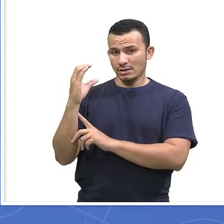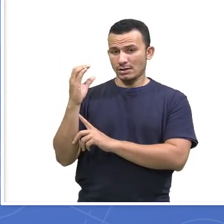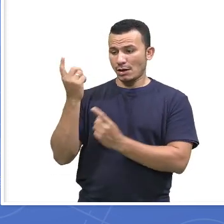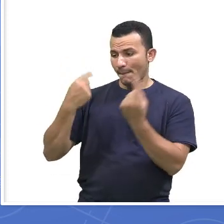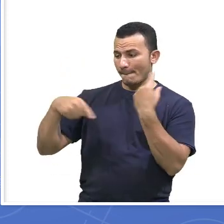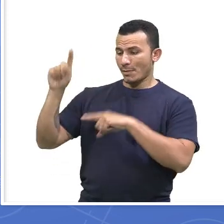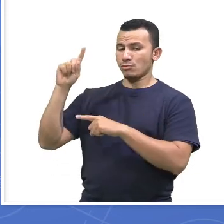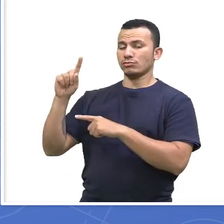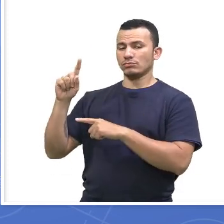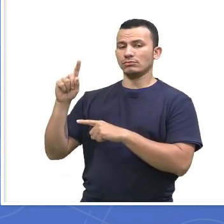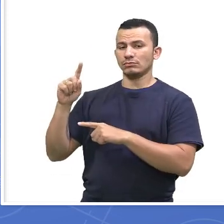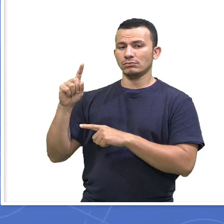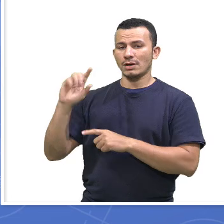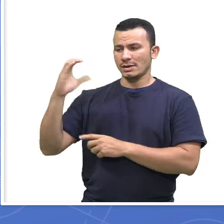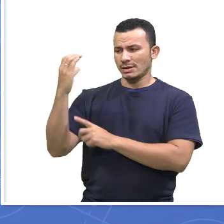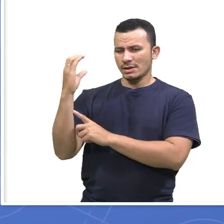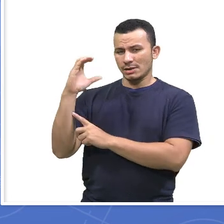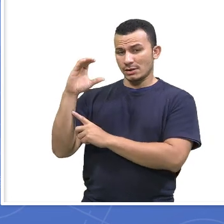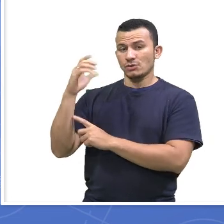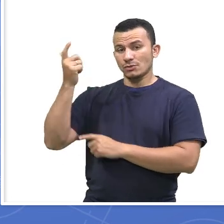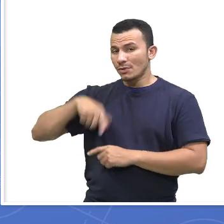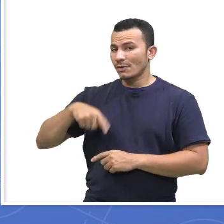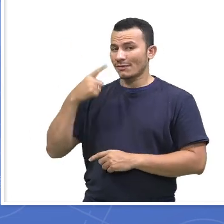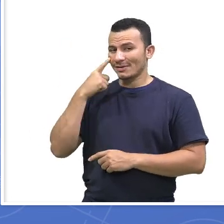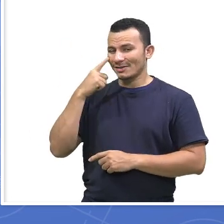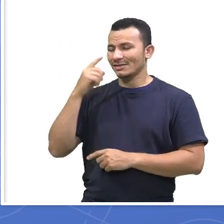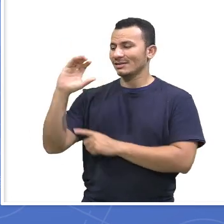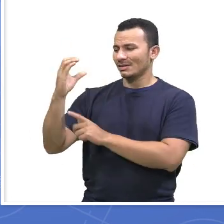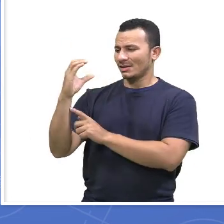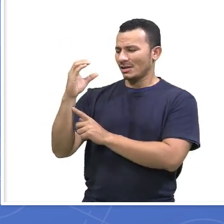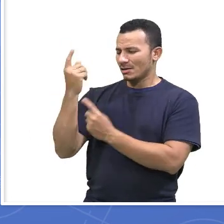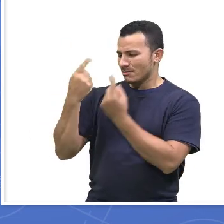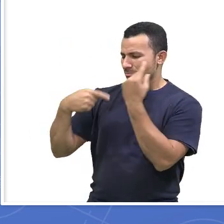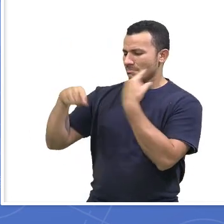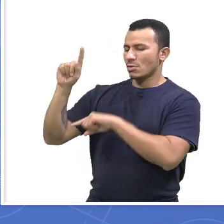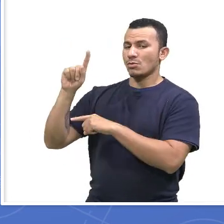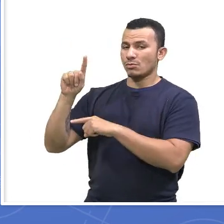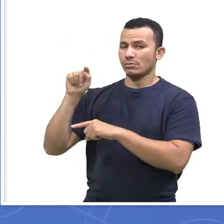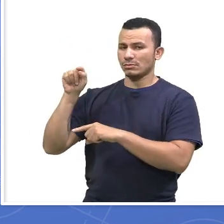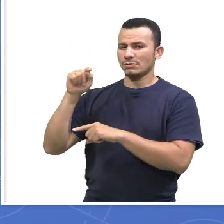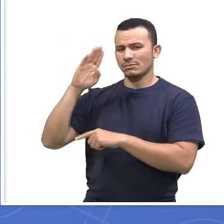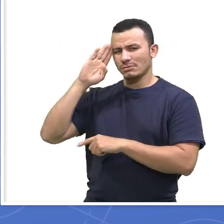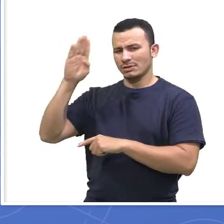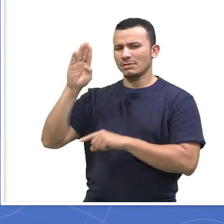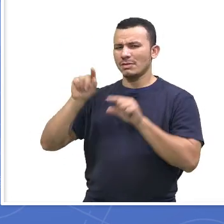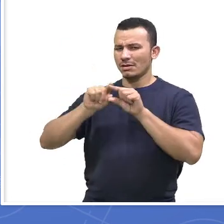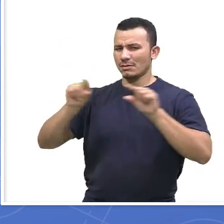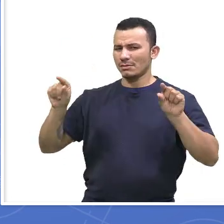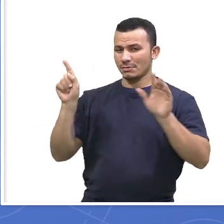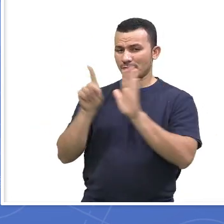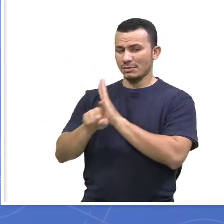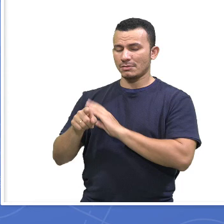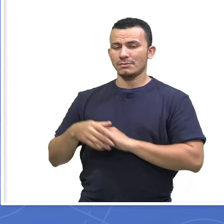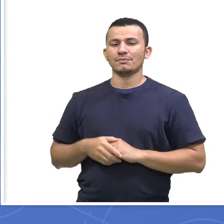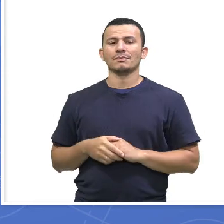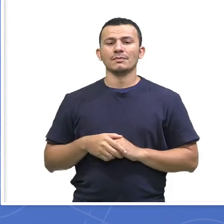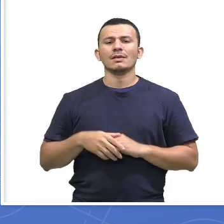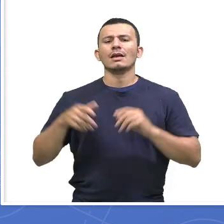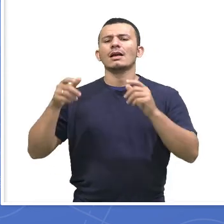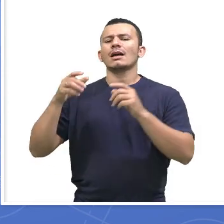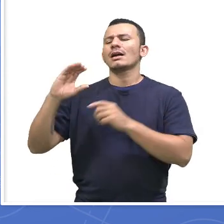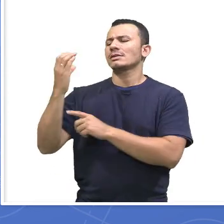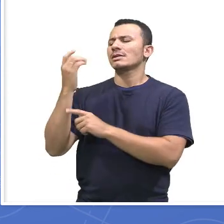ó. Revolução científica novamente. Palavras-chave de uma questão, hein? Ocorrida na Europa